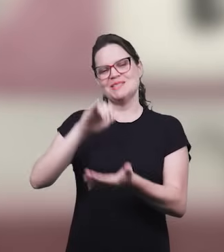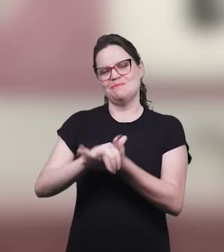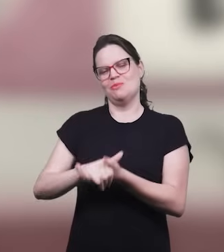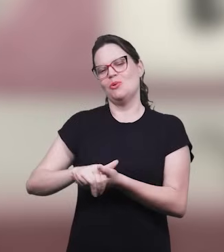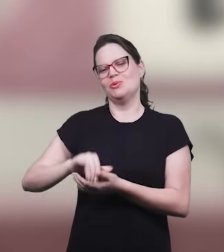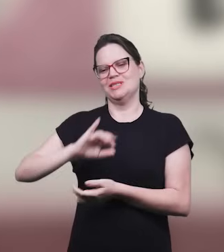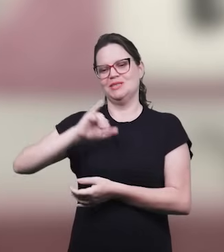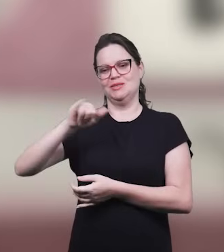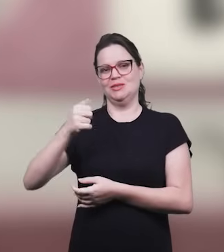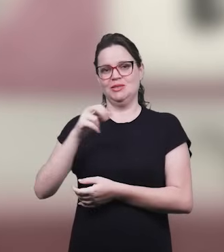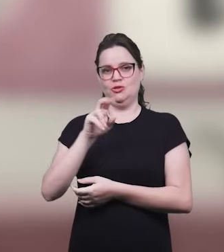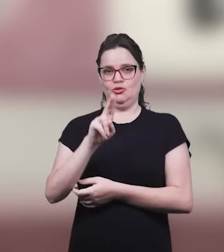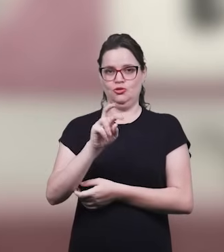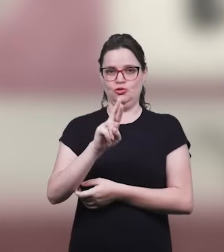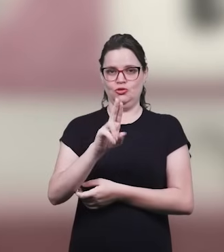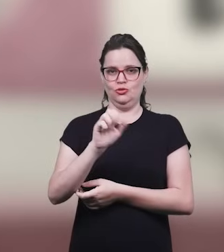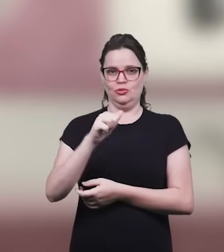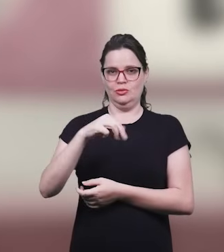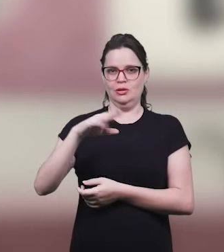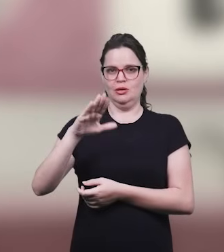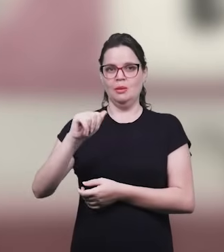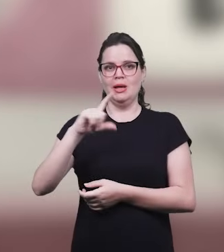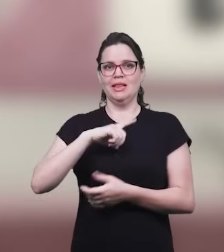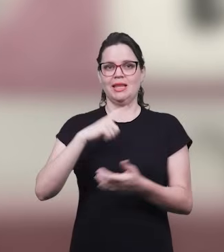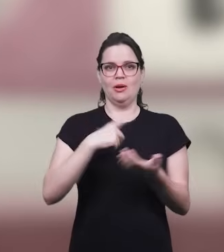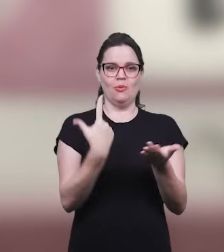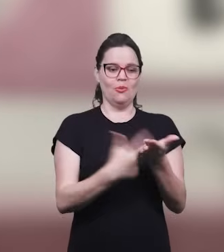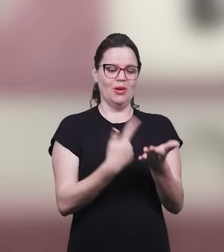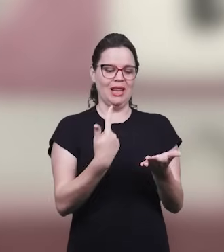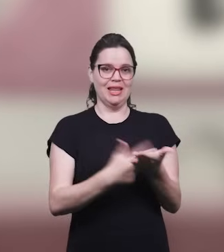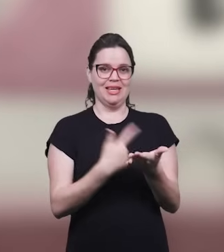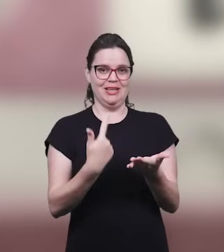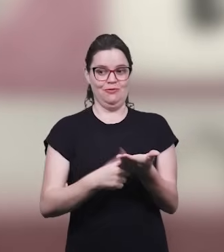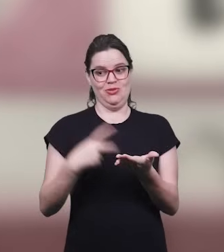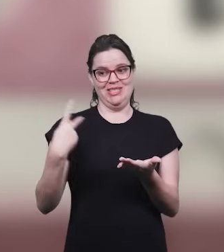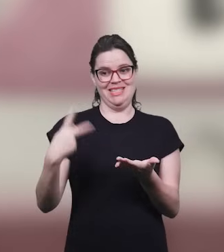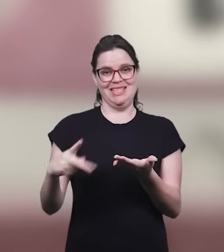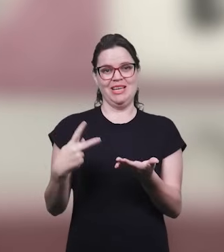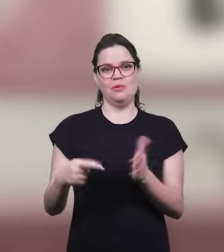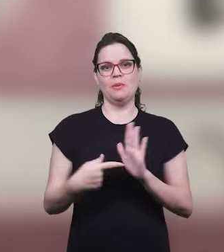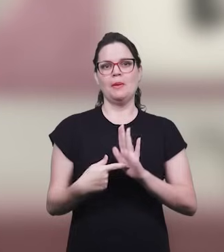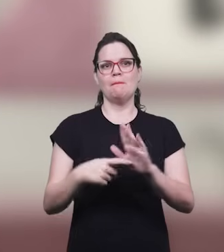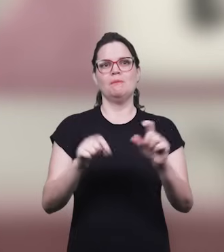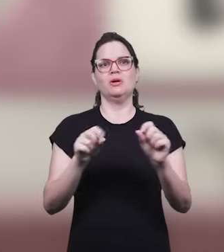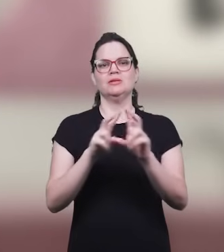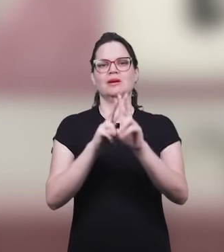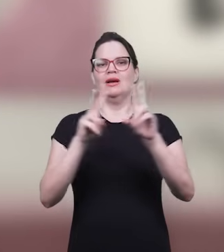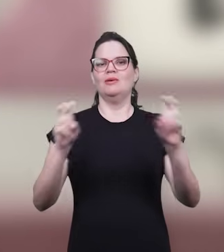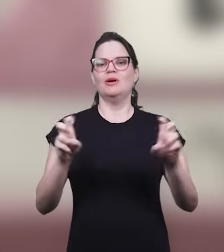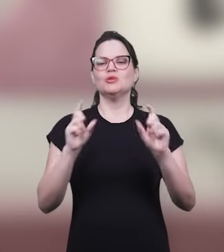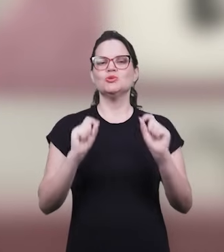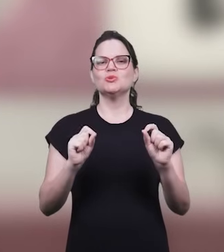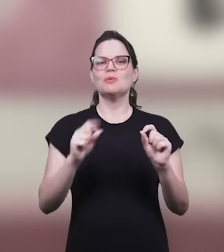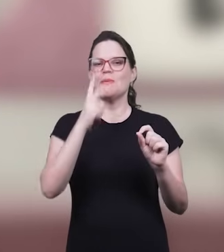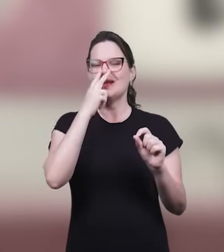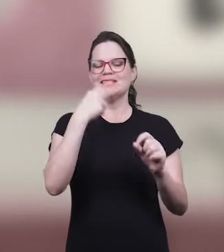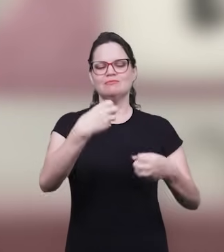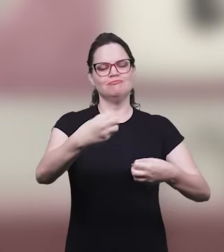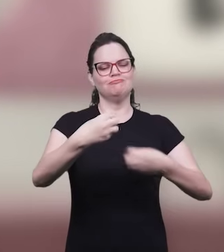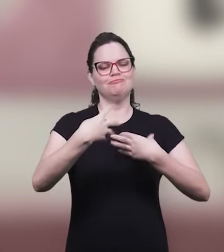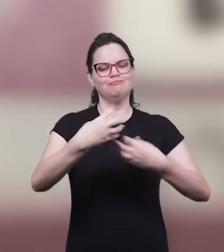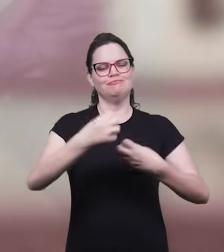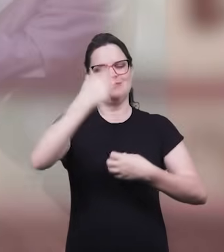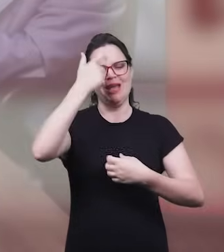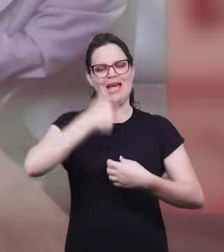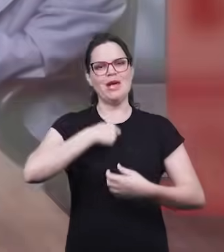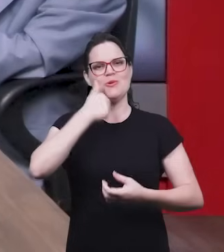uma parte desse livro que é uma aula para casais, verdade. Assim era ela, Memórias e Saudades, que nós ganhamos e lemos